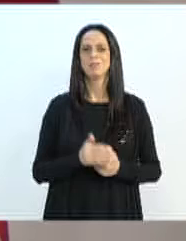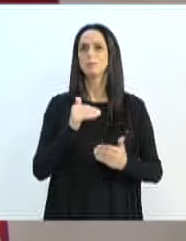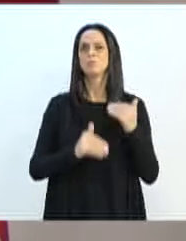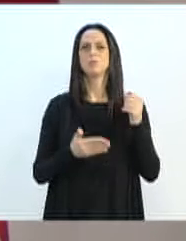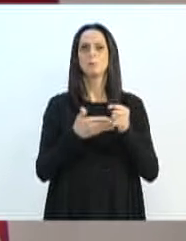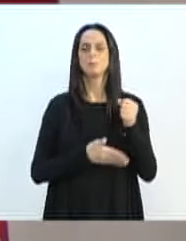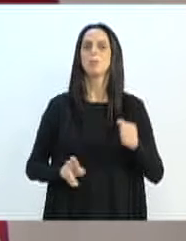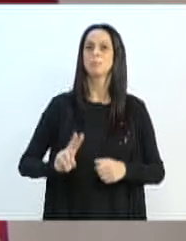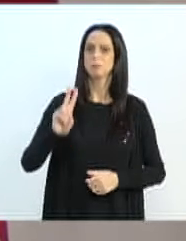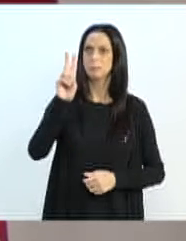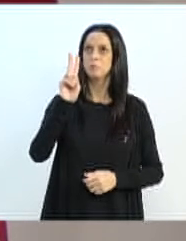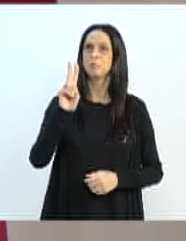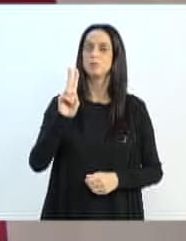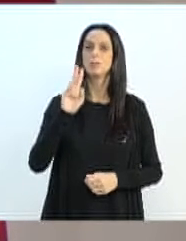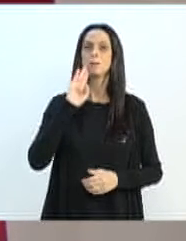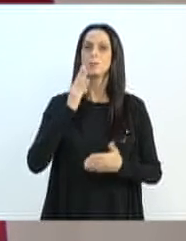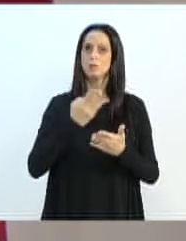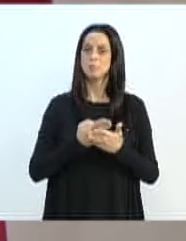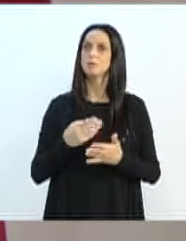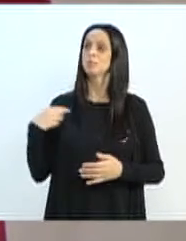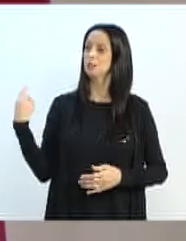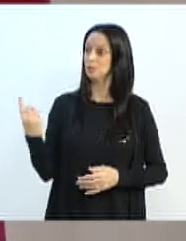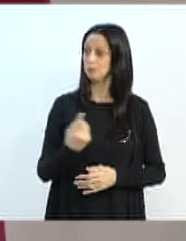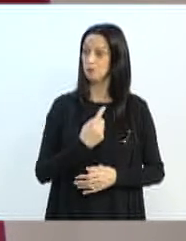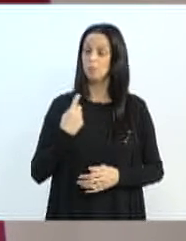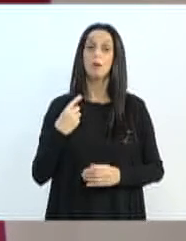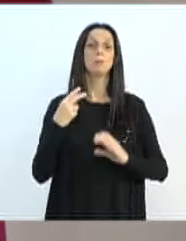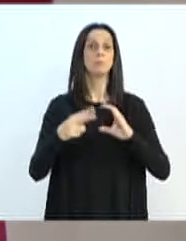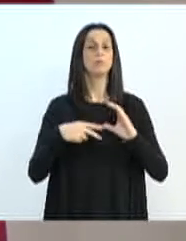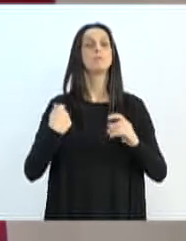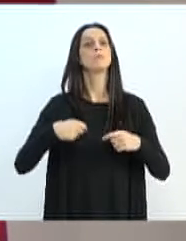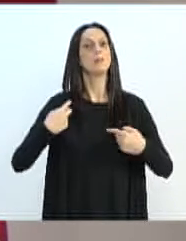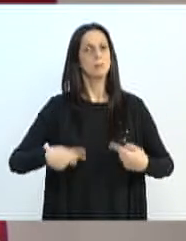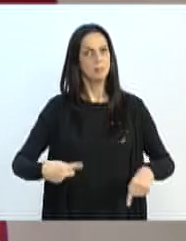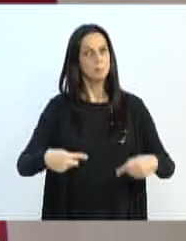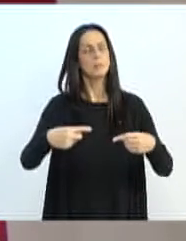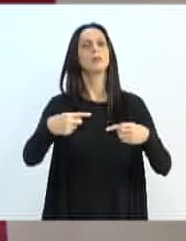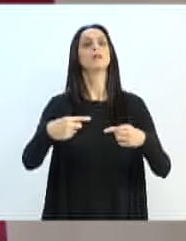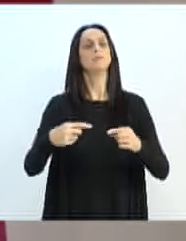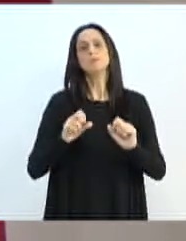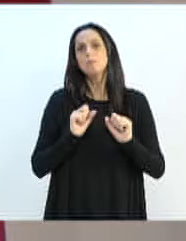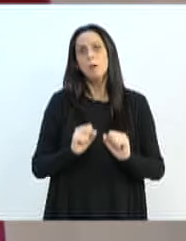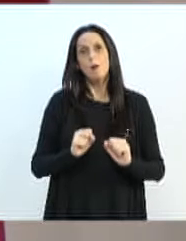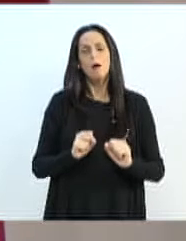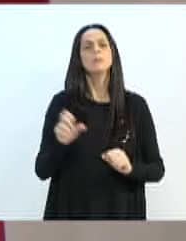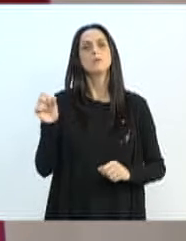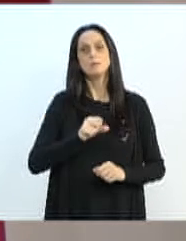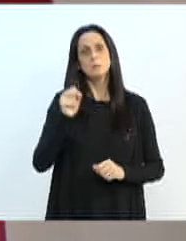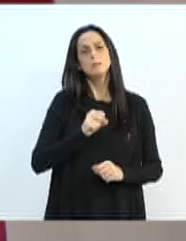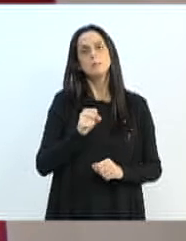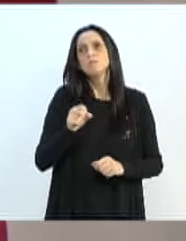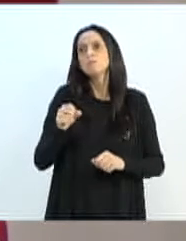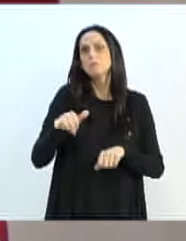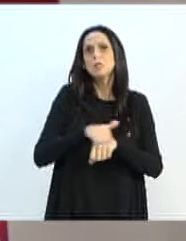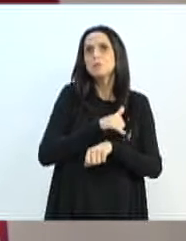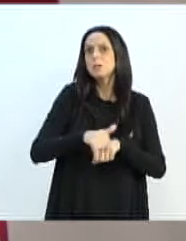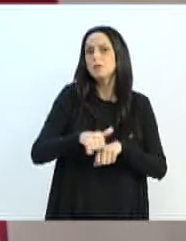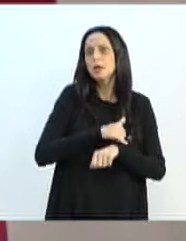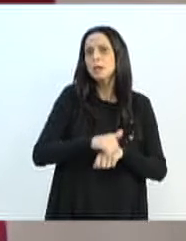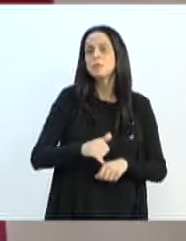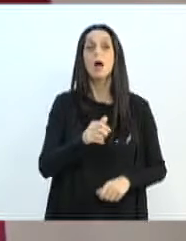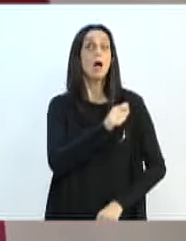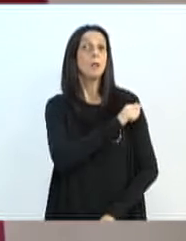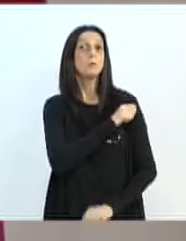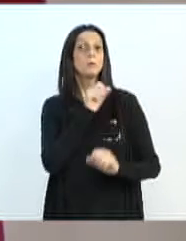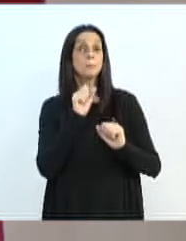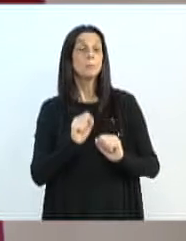é importante que essa casa siga sim debatendo o ensino domiciliar como uma alternativa, como, na verdade, mais uma opção de ensino,